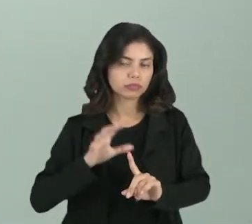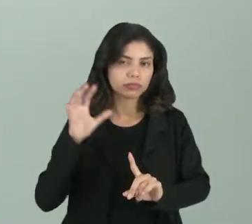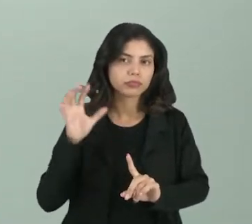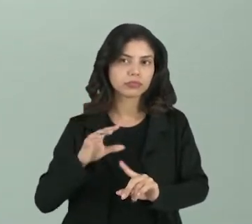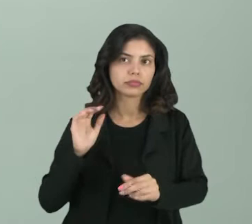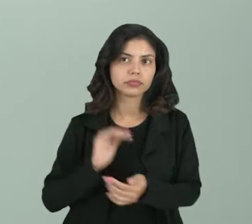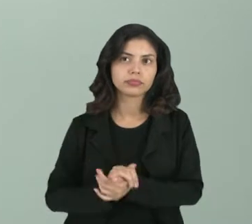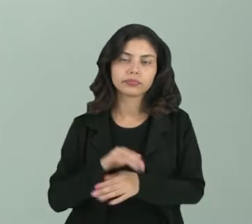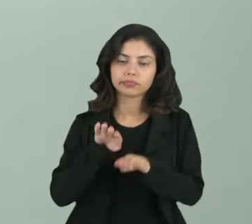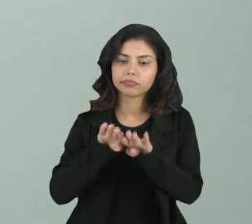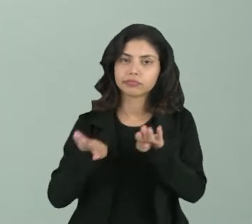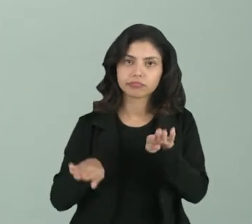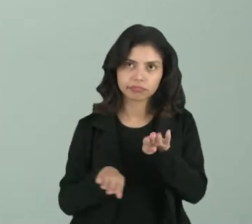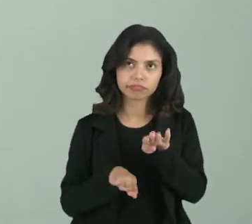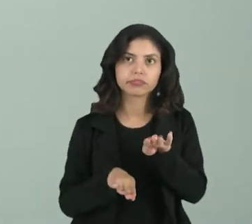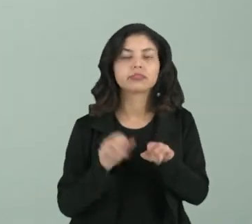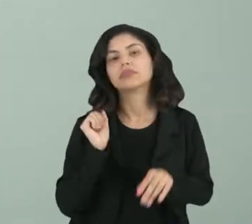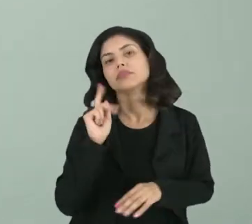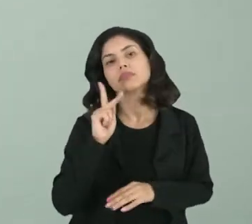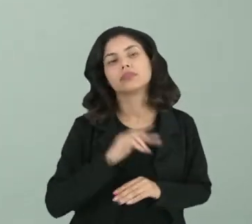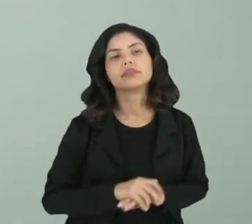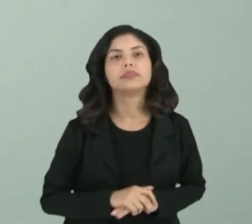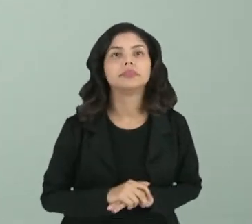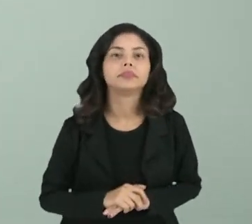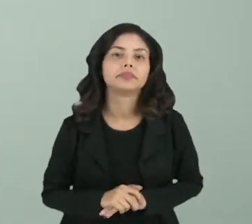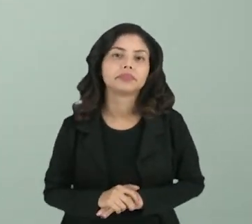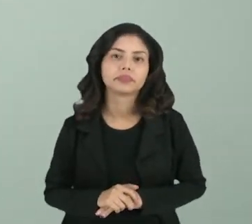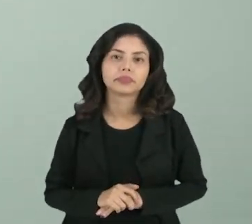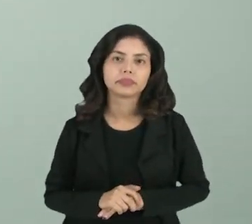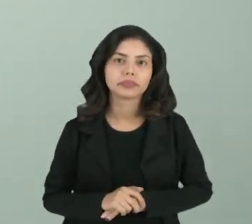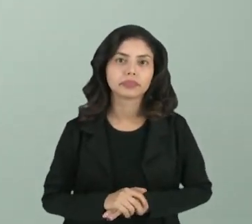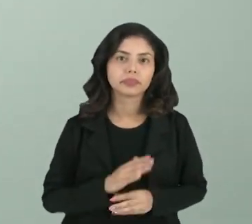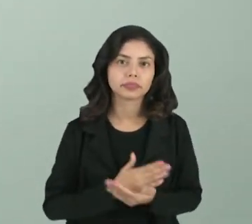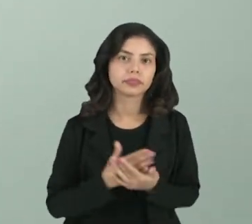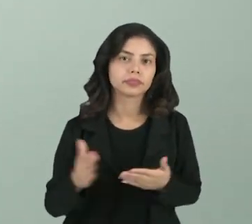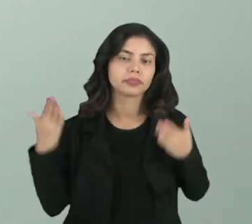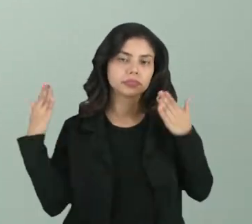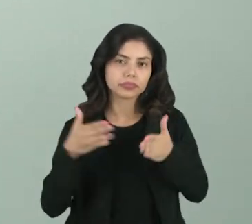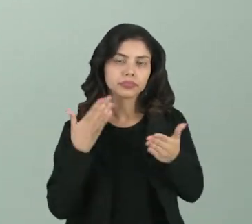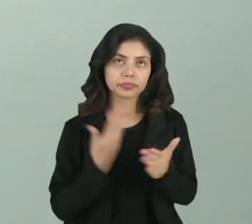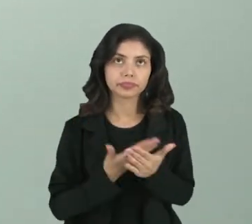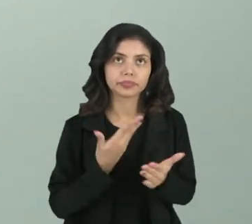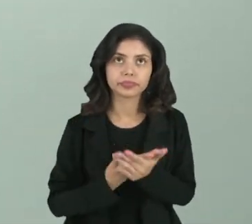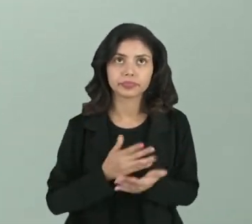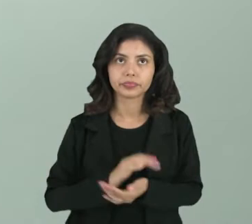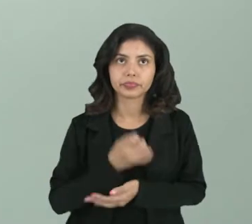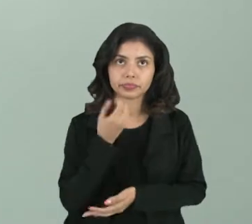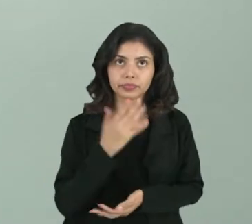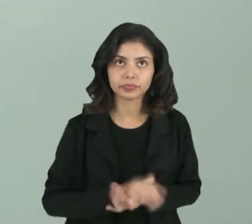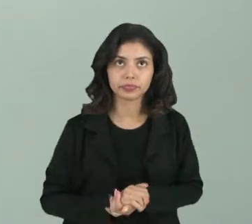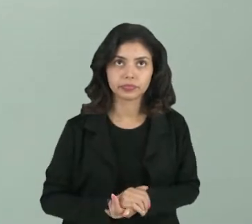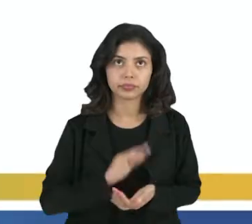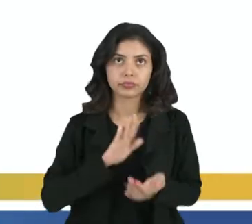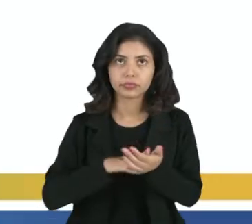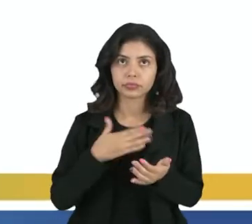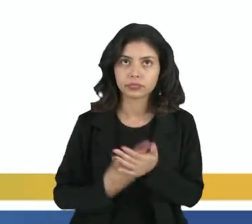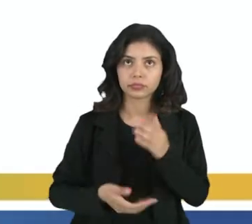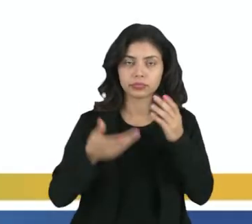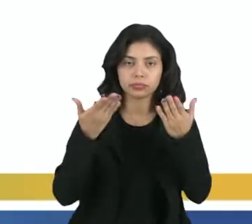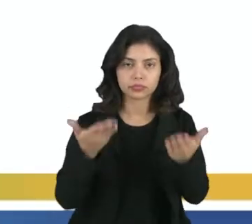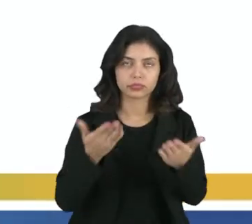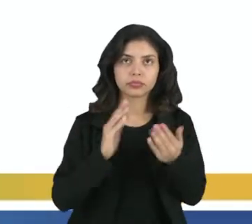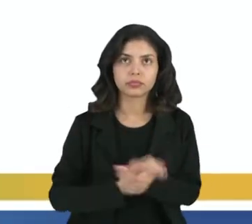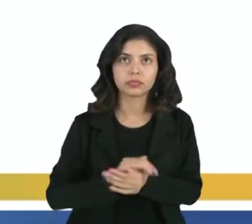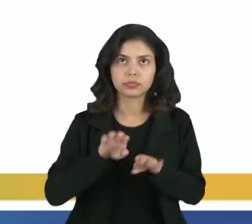influenciam no desequilíbrio, ok? Então vamos iniciar com os objetivos da nossa aula de hoje. Bom, primeiro objetivo, nós